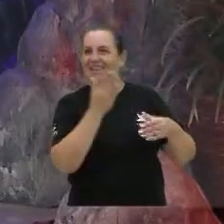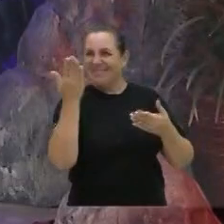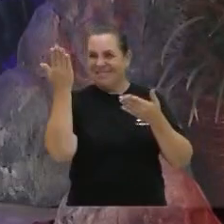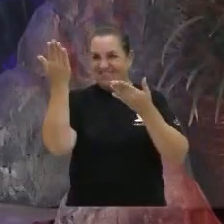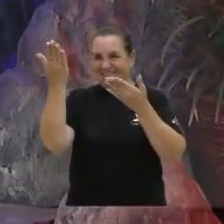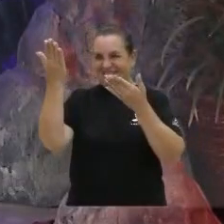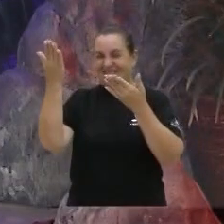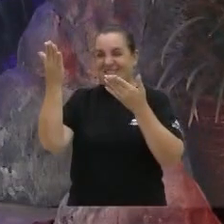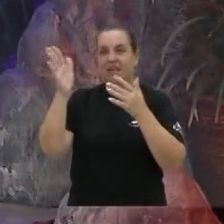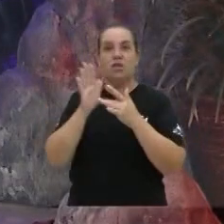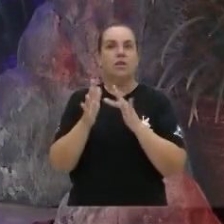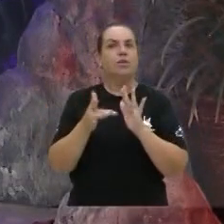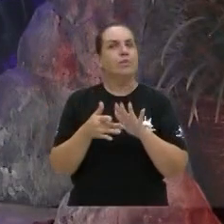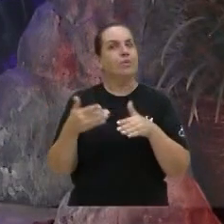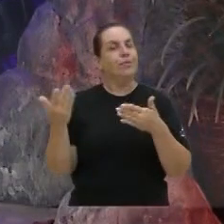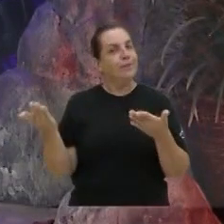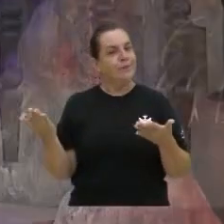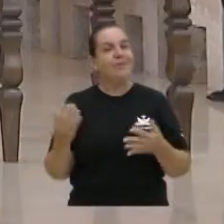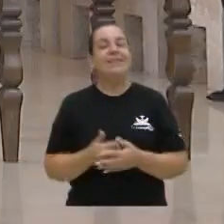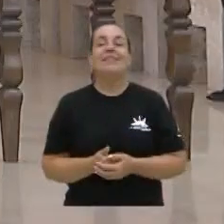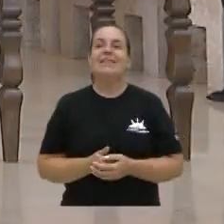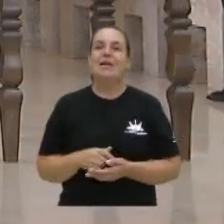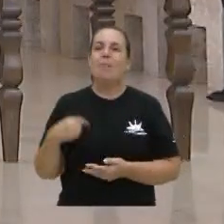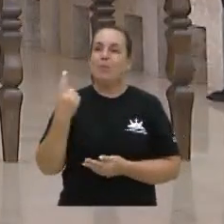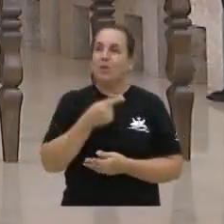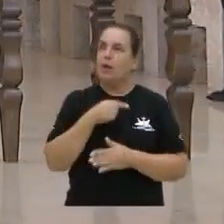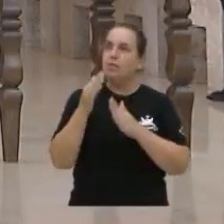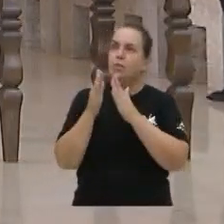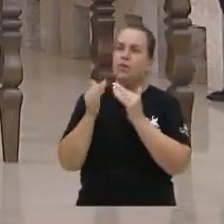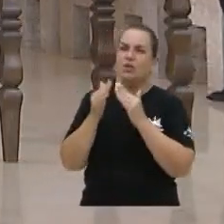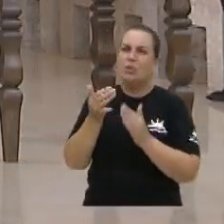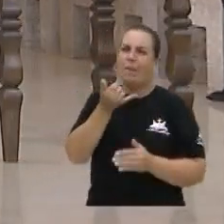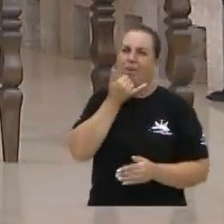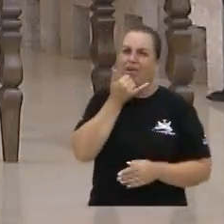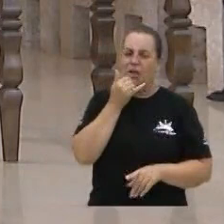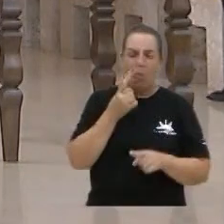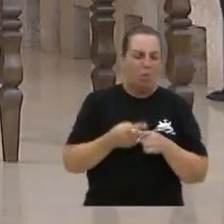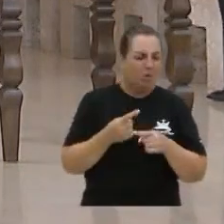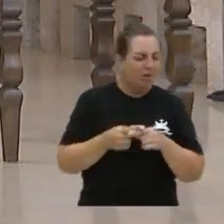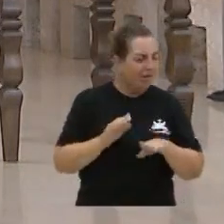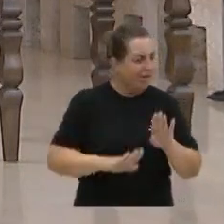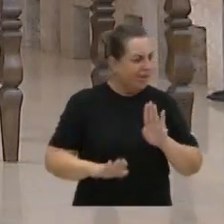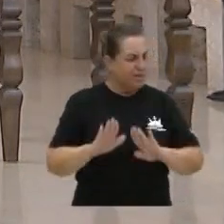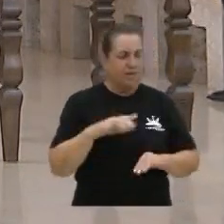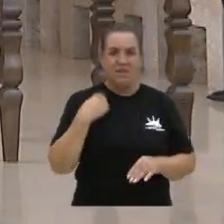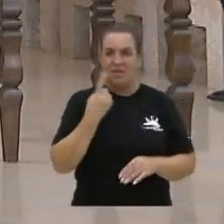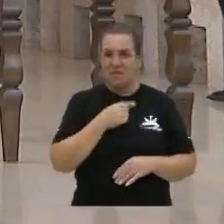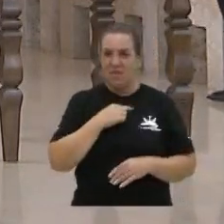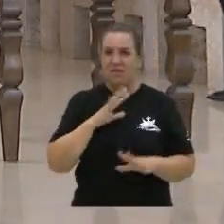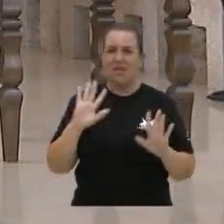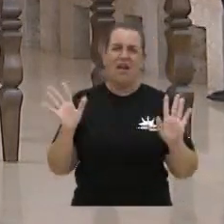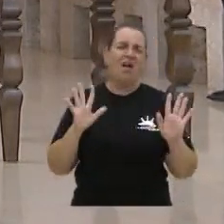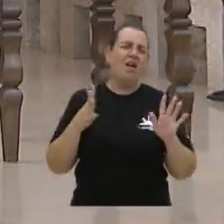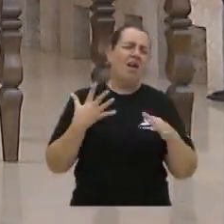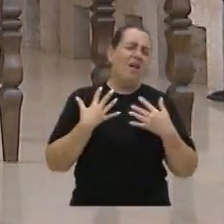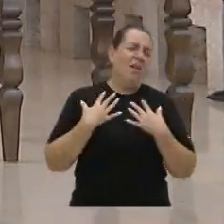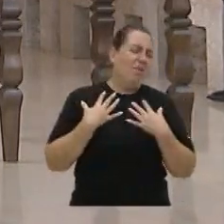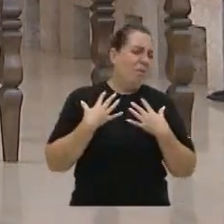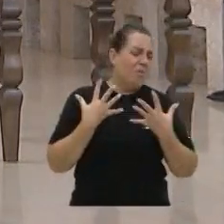sepulcro, Jesus Cristo. Vamos pedir perdão pelas vezes que nós nos deixamos abater